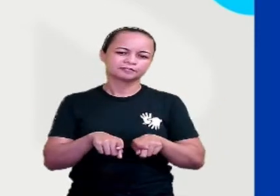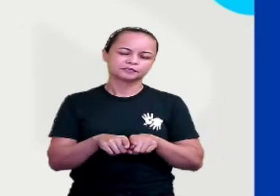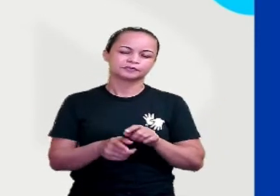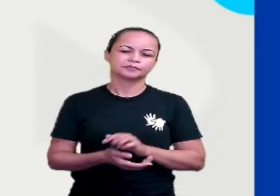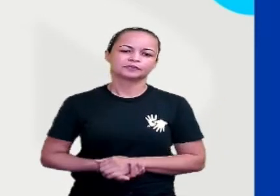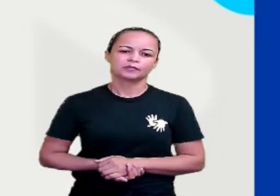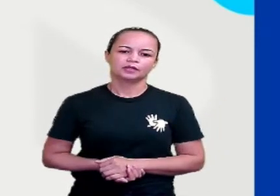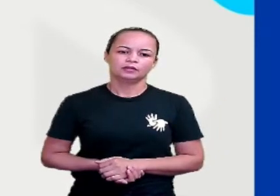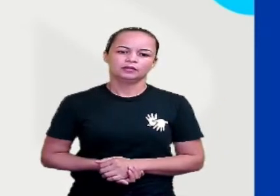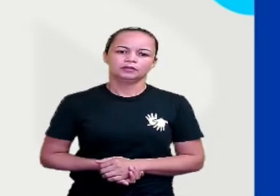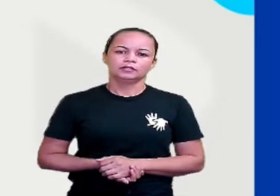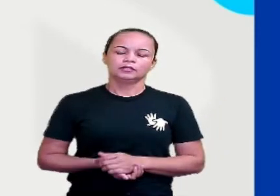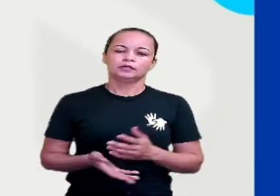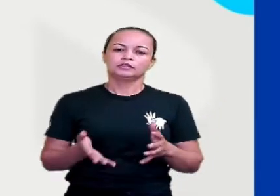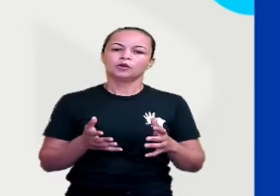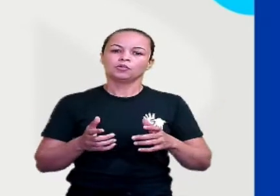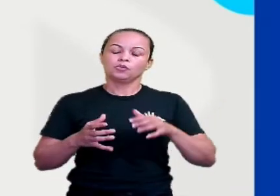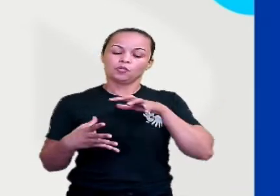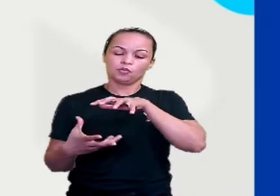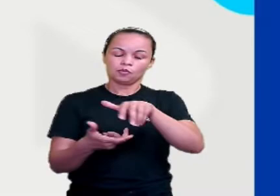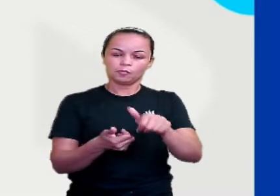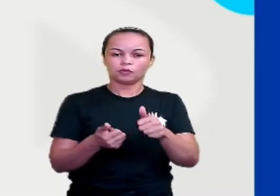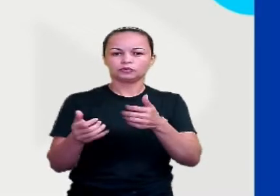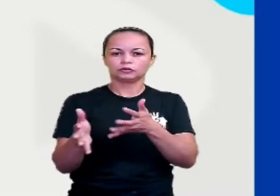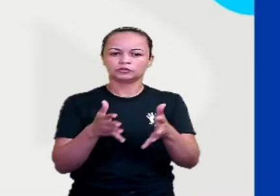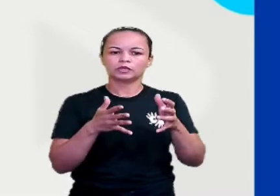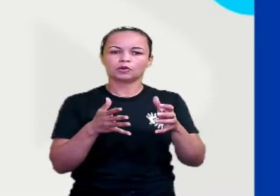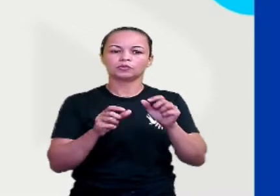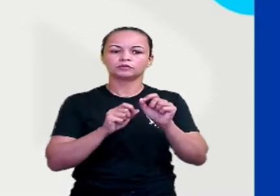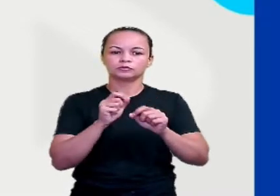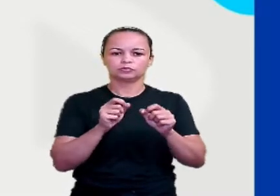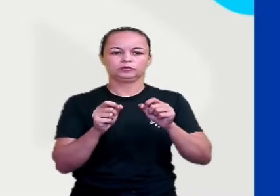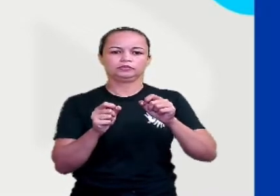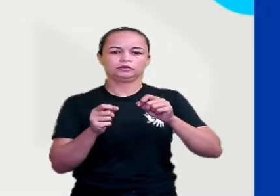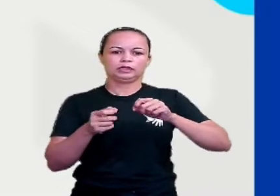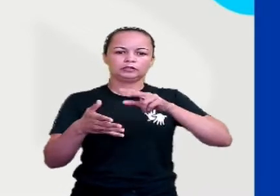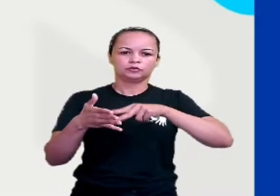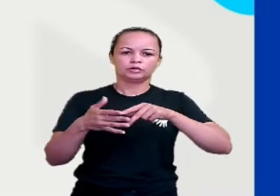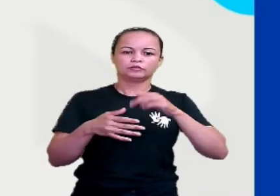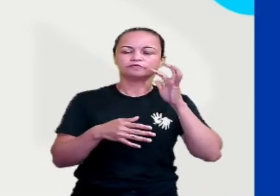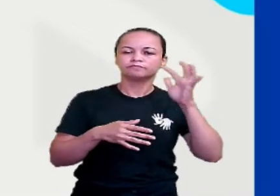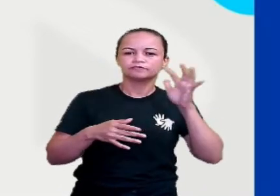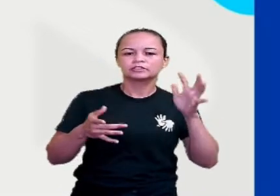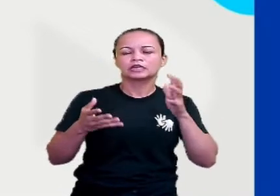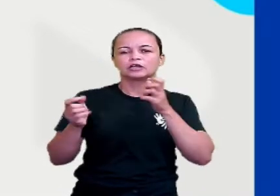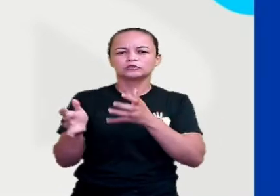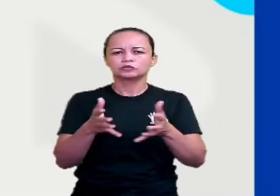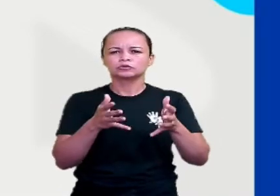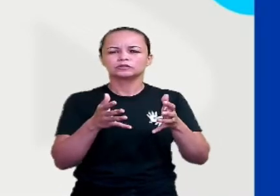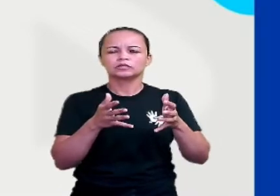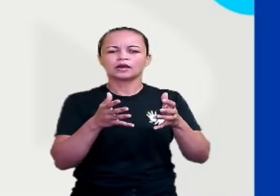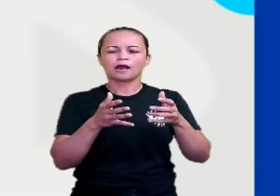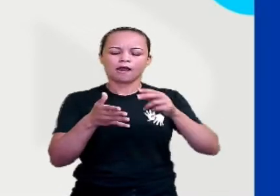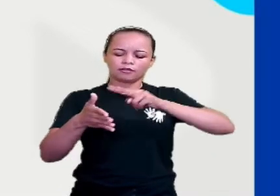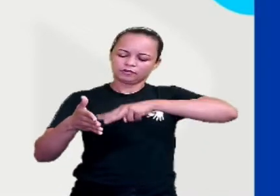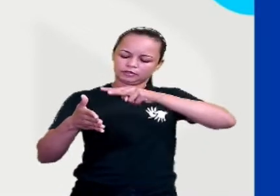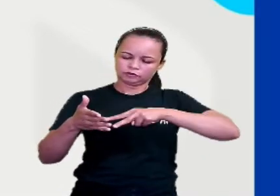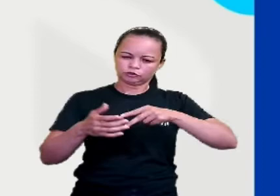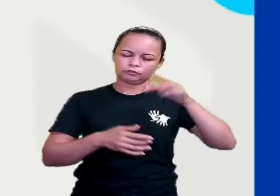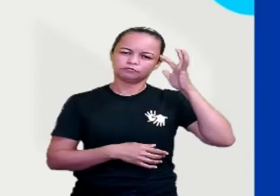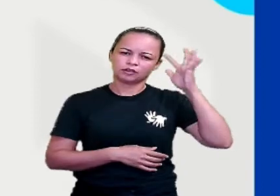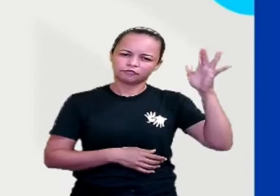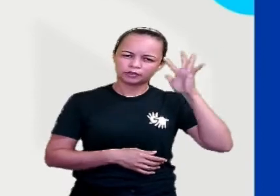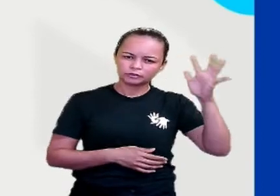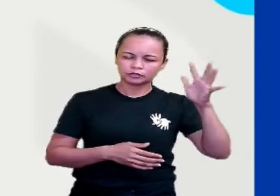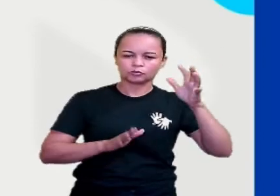são lugares, pessoas e histórias formadas e vividas por elas, certo? Através da leitura e da reflexão